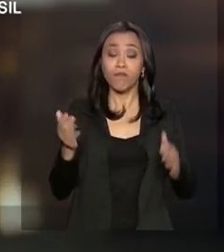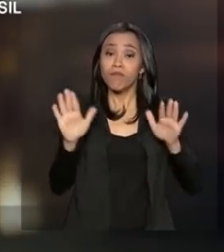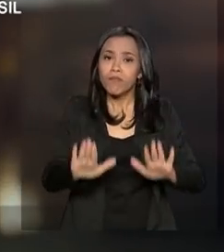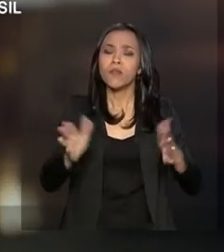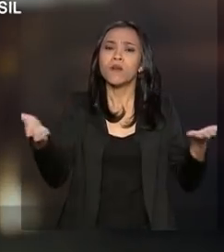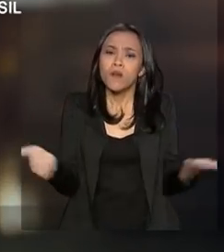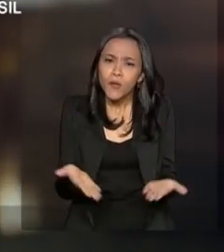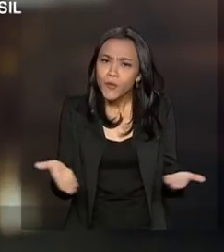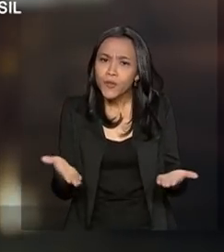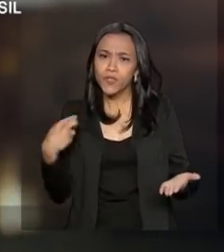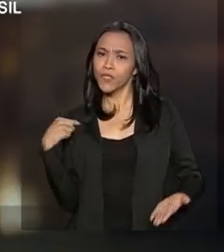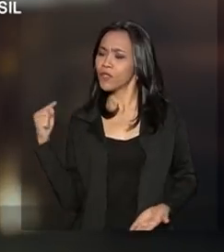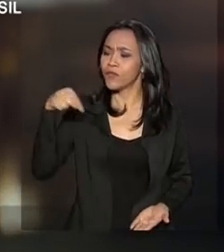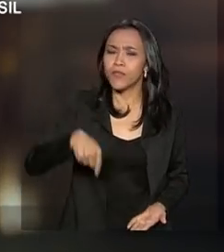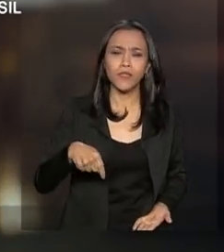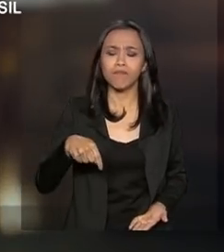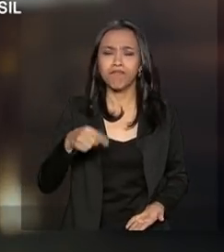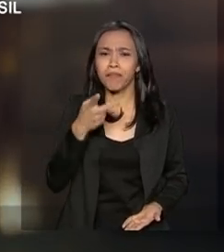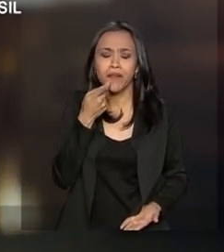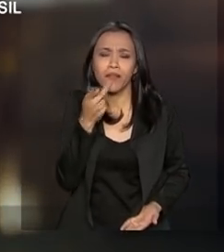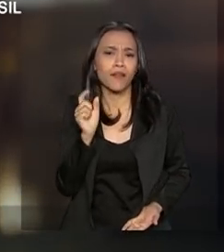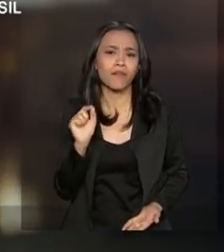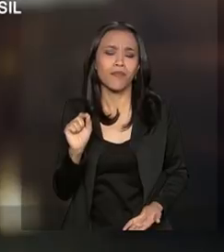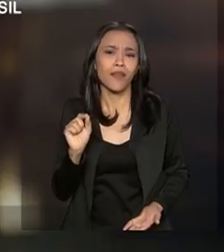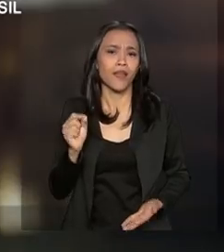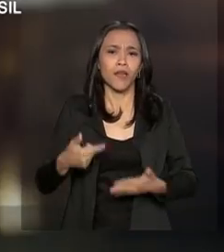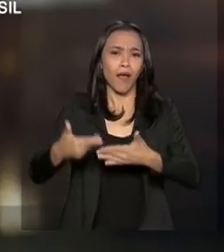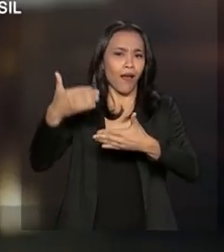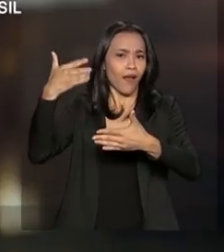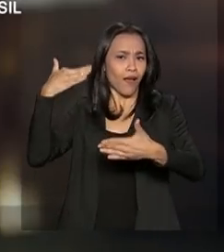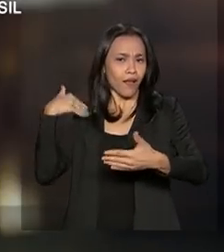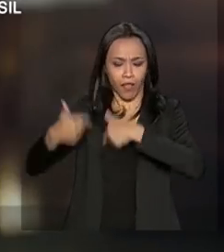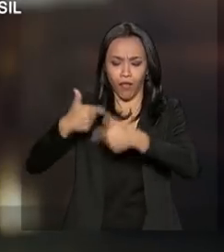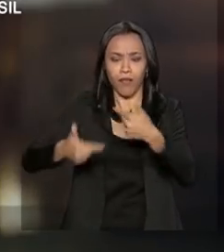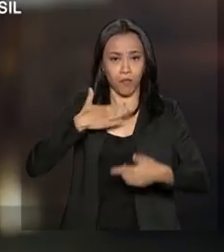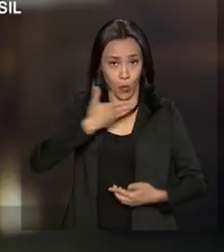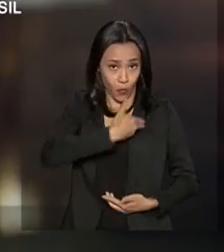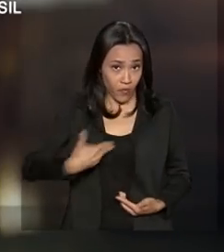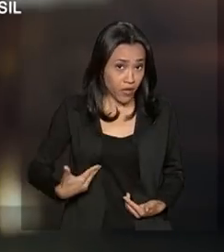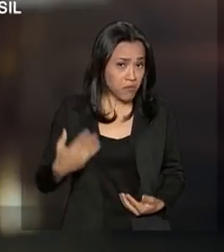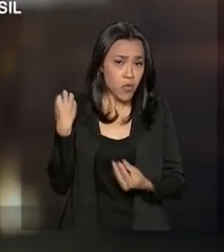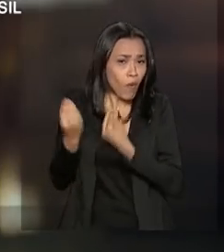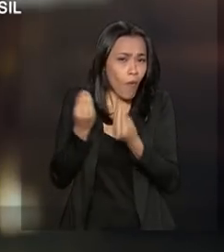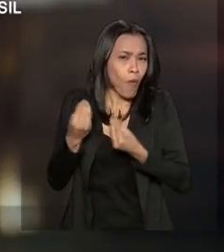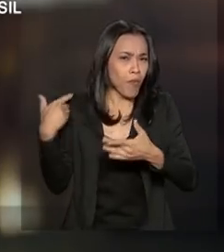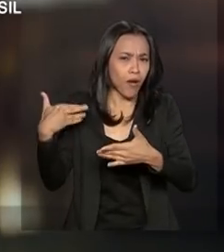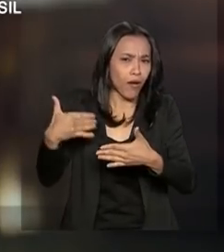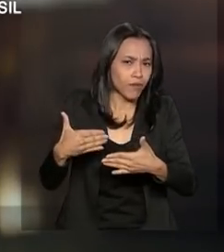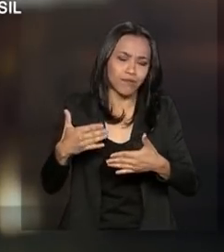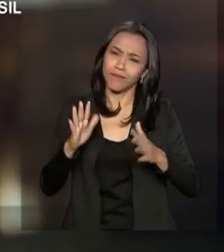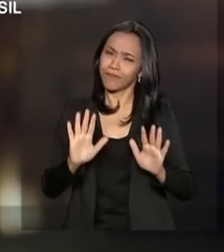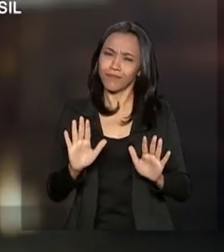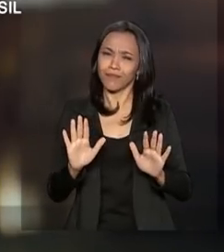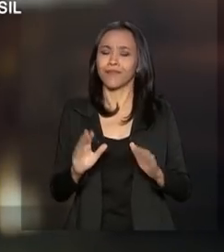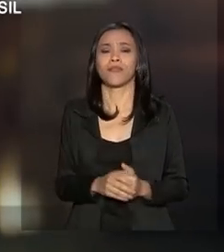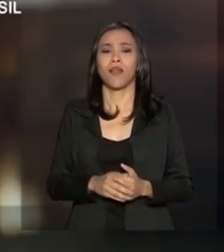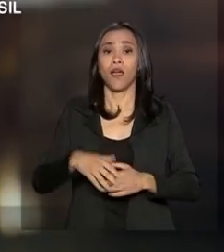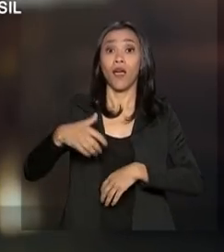hoje, não estou aqui para falar do que foi feito no meu governo e de como foi feito. Isto cabe ao